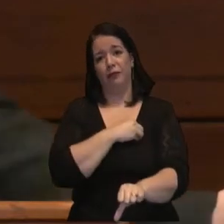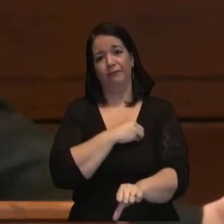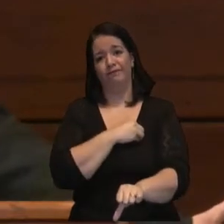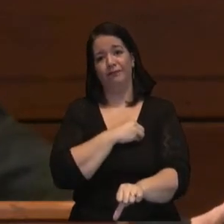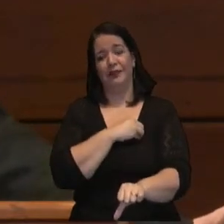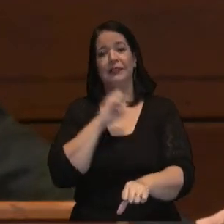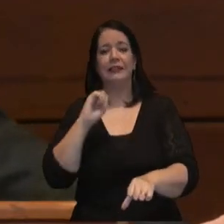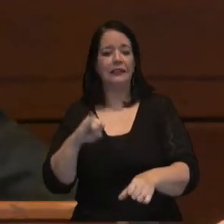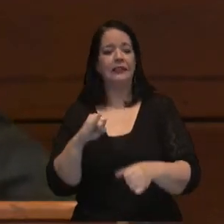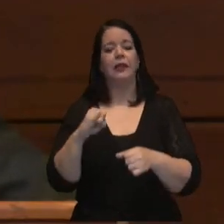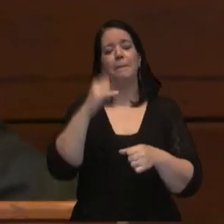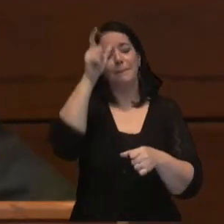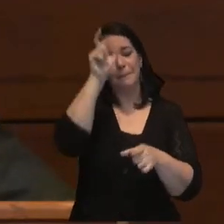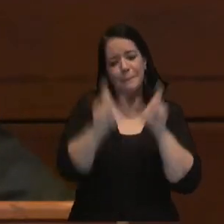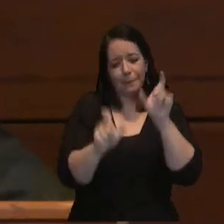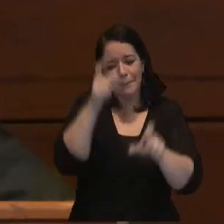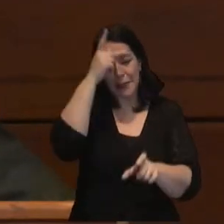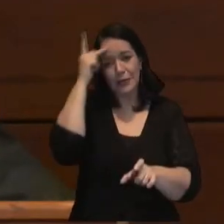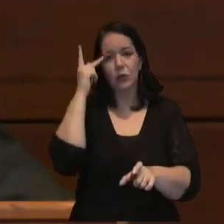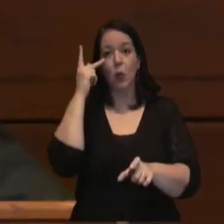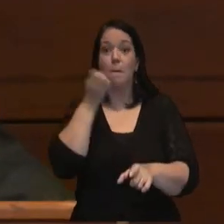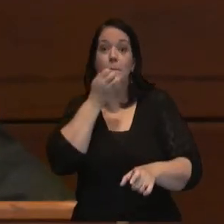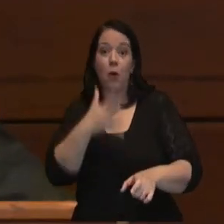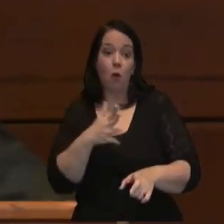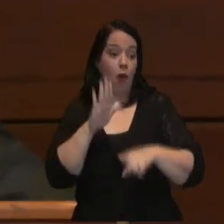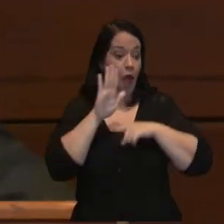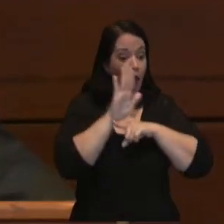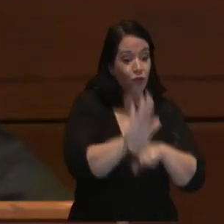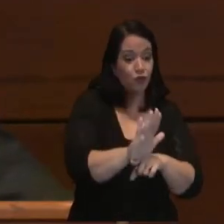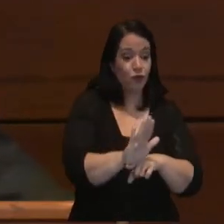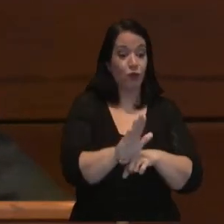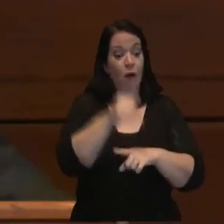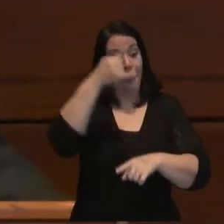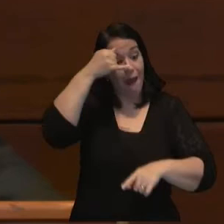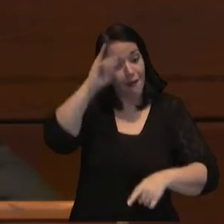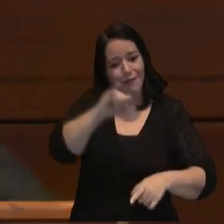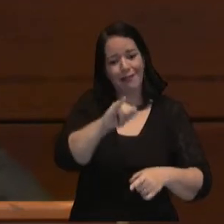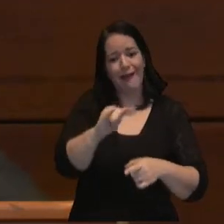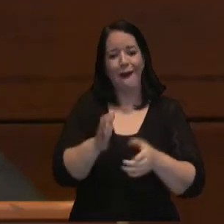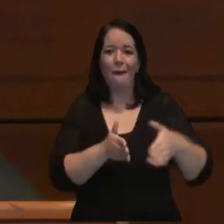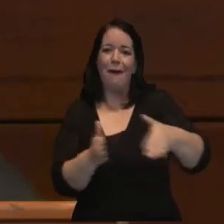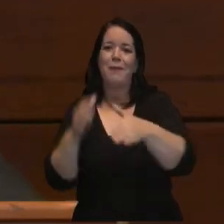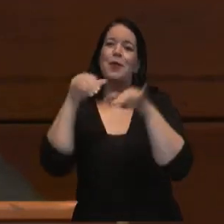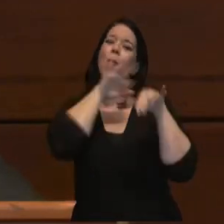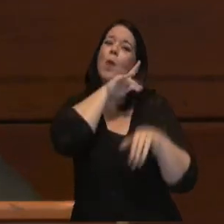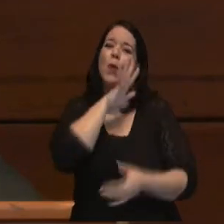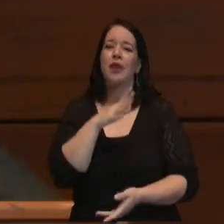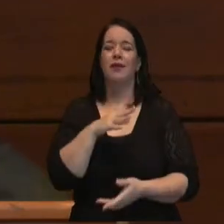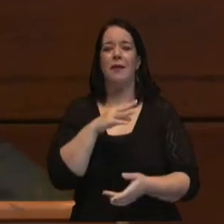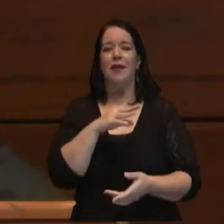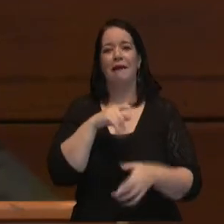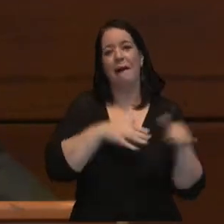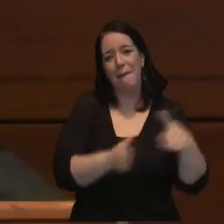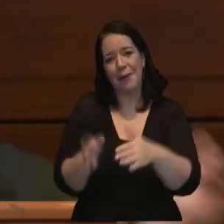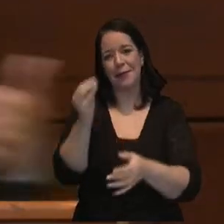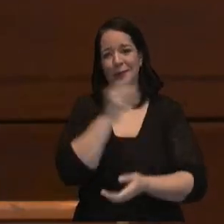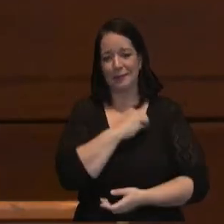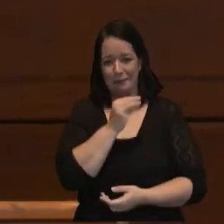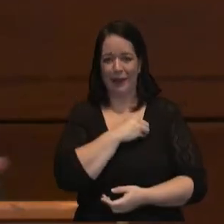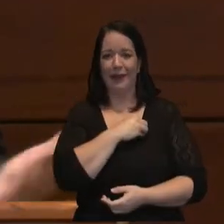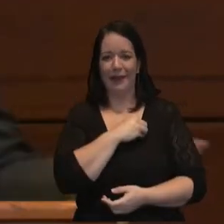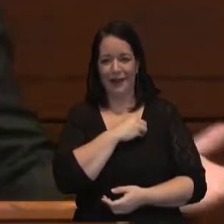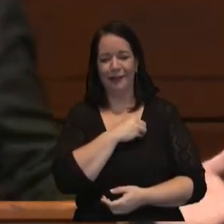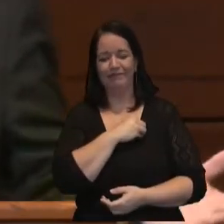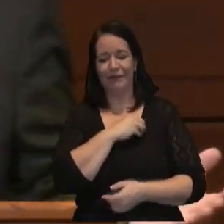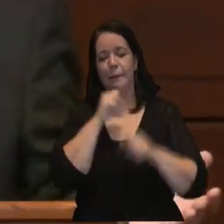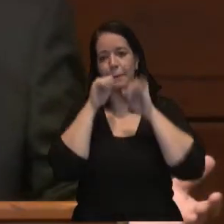que diante de tantos acontecimentos, o rei da Síria começou então a pensar aquilo que certamente